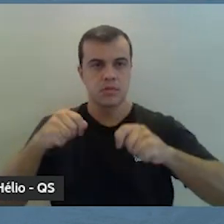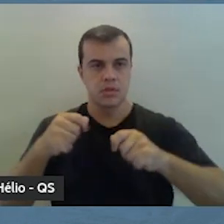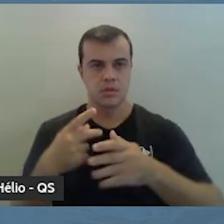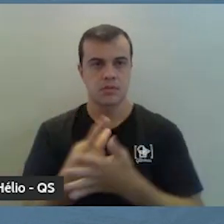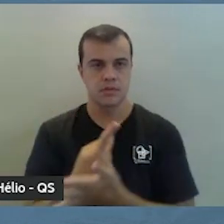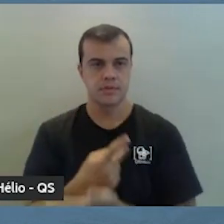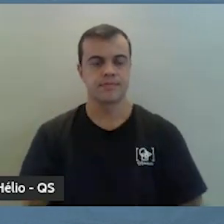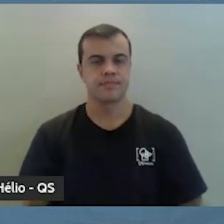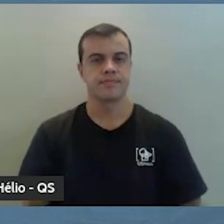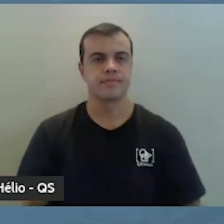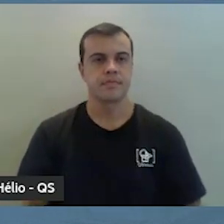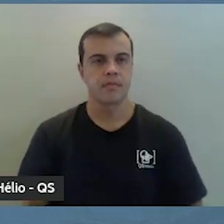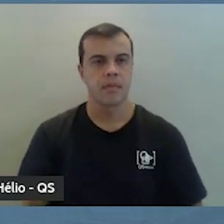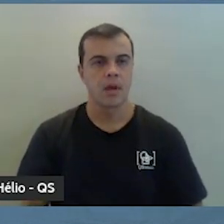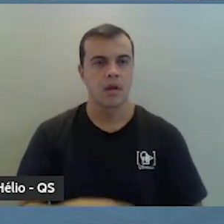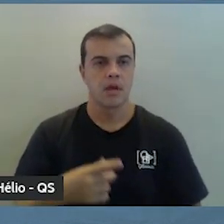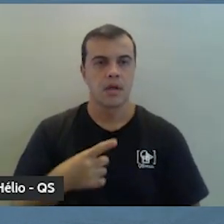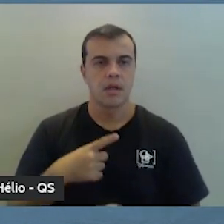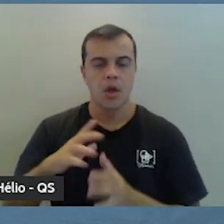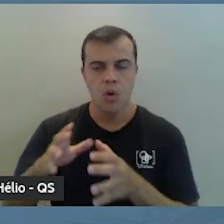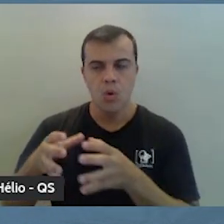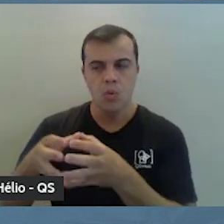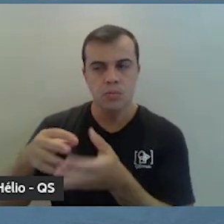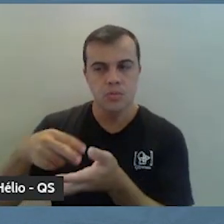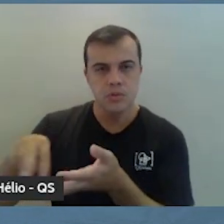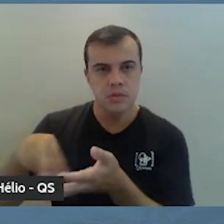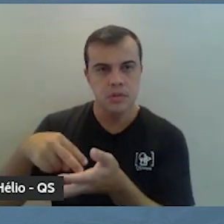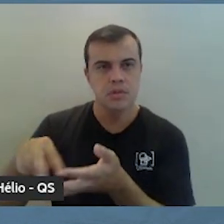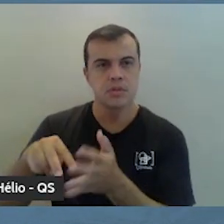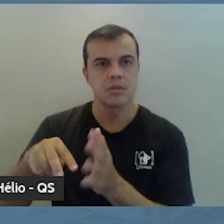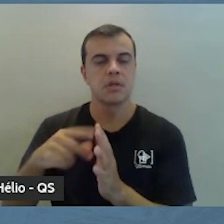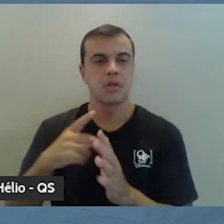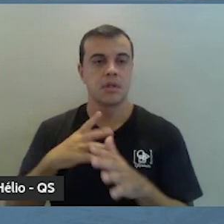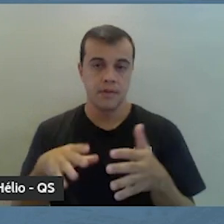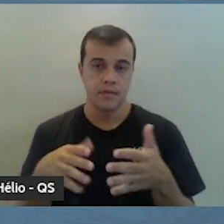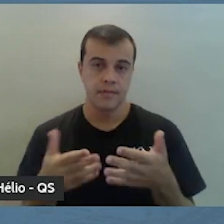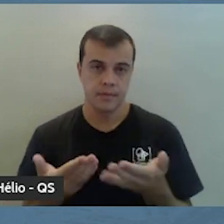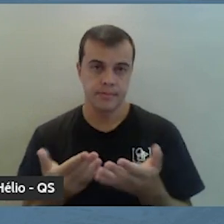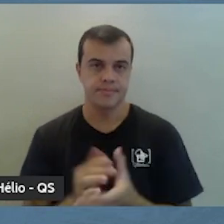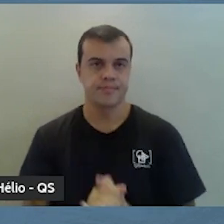acontecer. As quadrilhas também têm isso, a cavalhada, enfim.